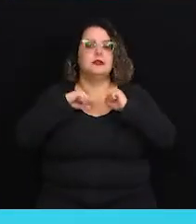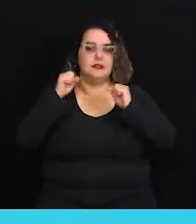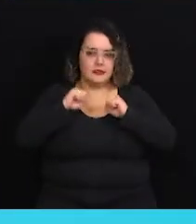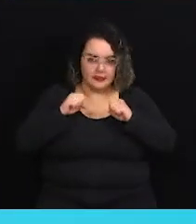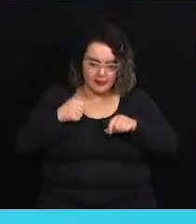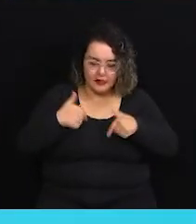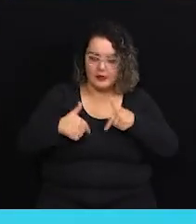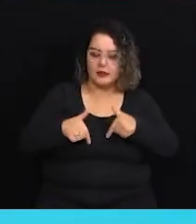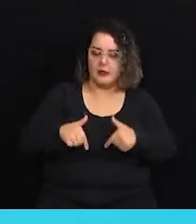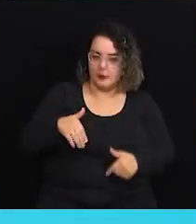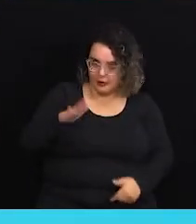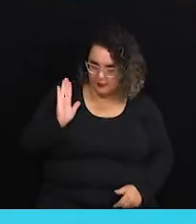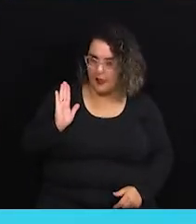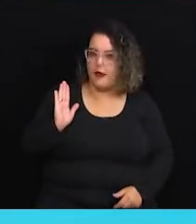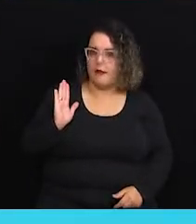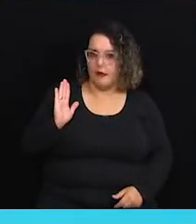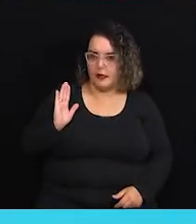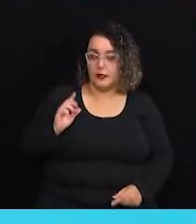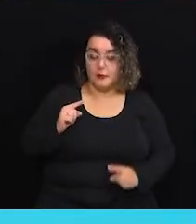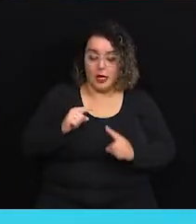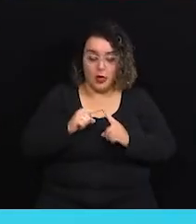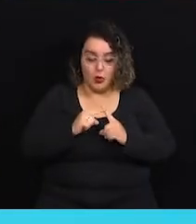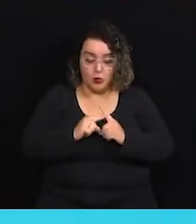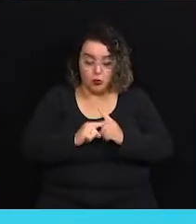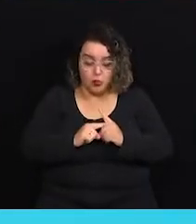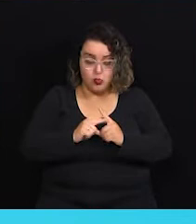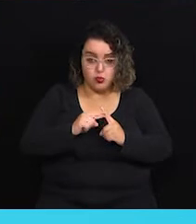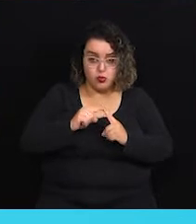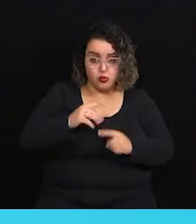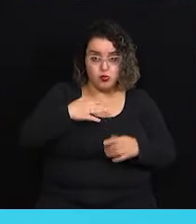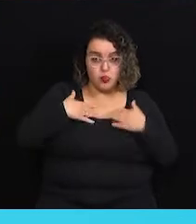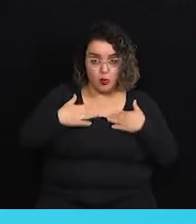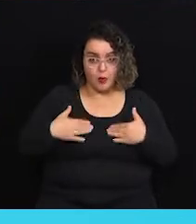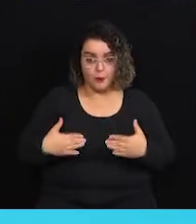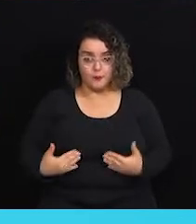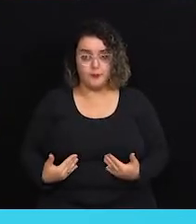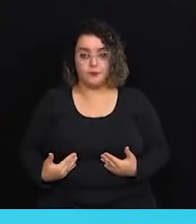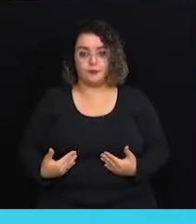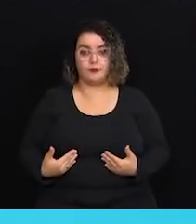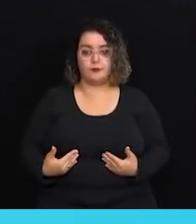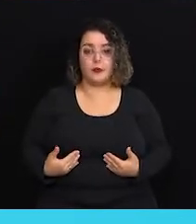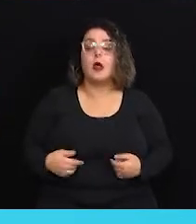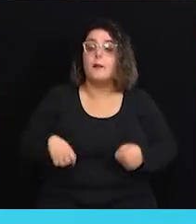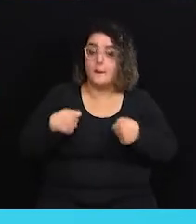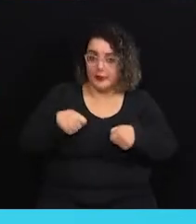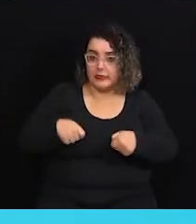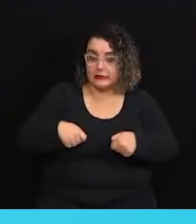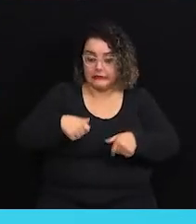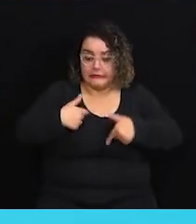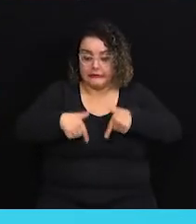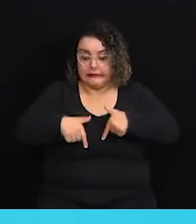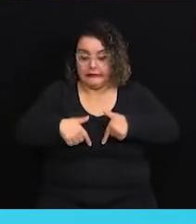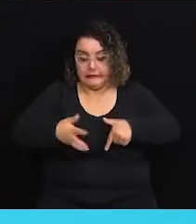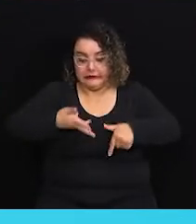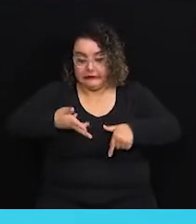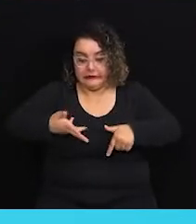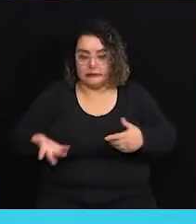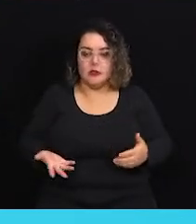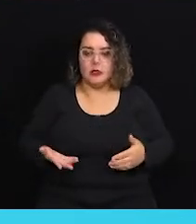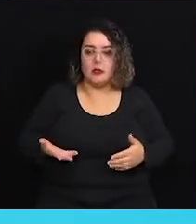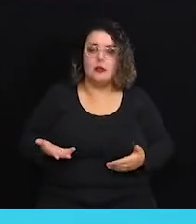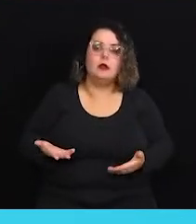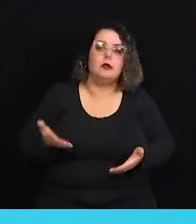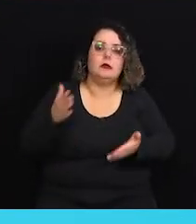Sim, trabalha mais. Para manter a temperatura do corpo estabilizada no inverno, a gente precisa trabalhar mais, então o nosso corpo